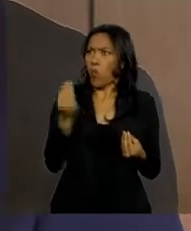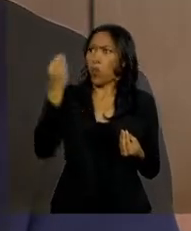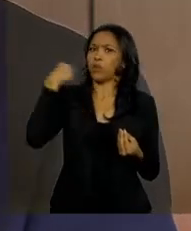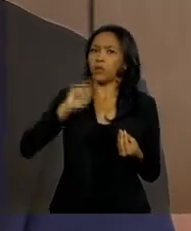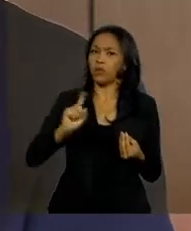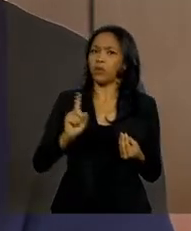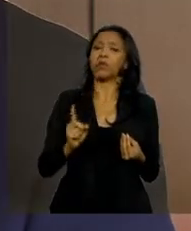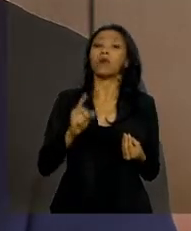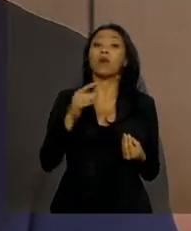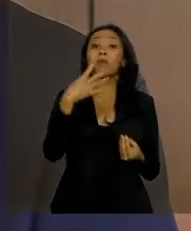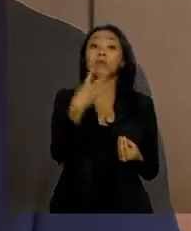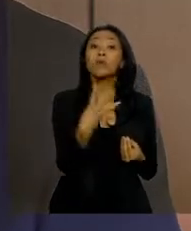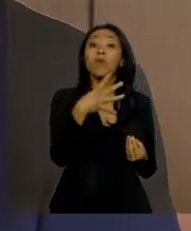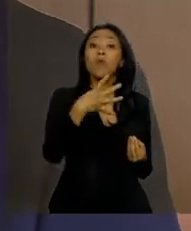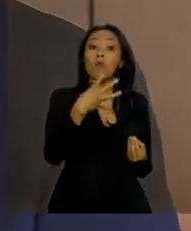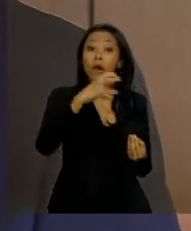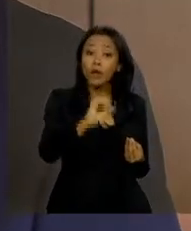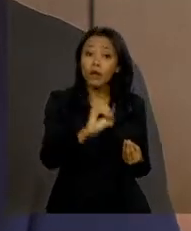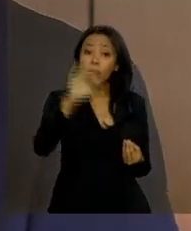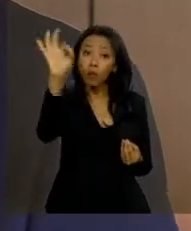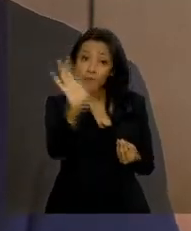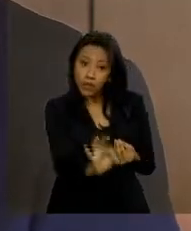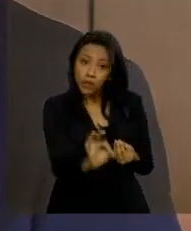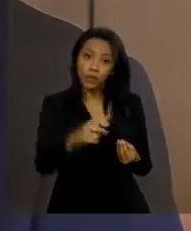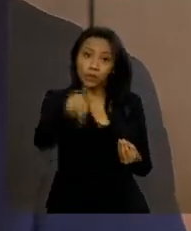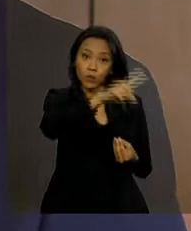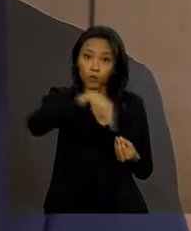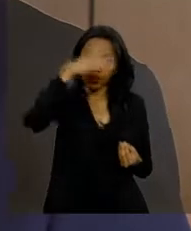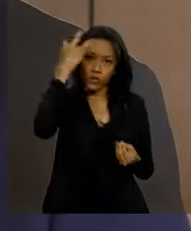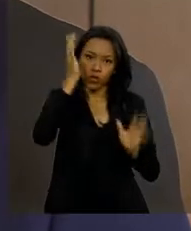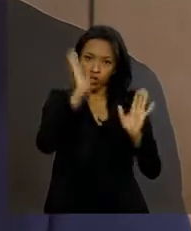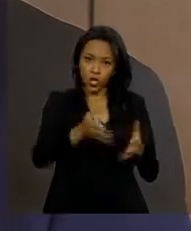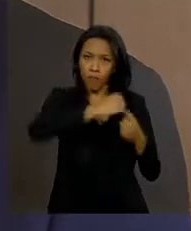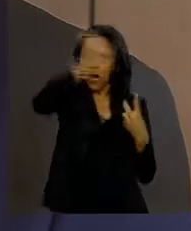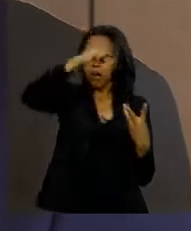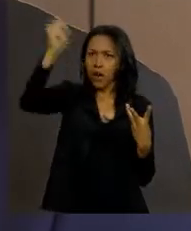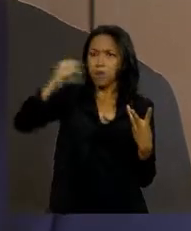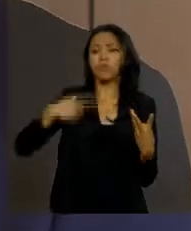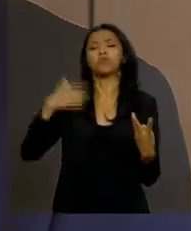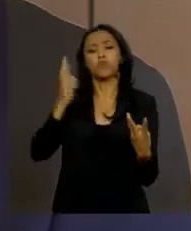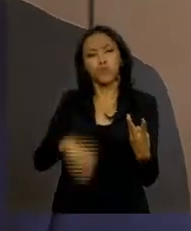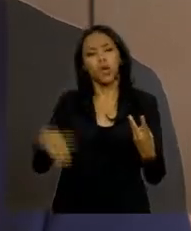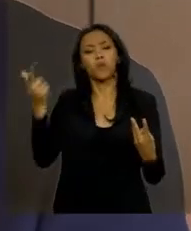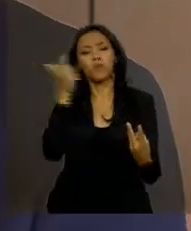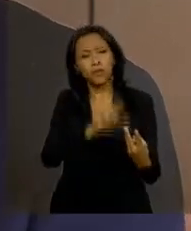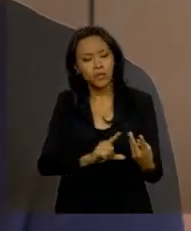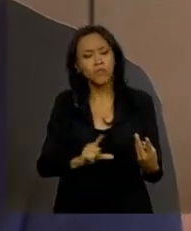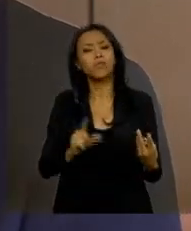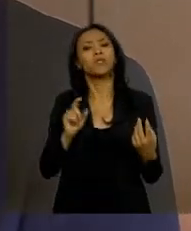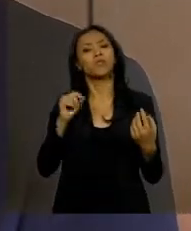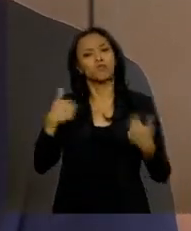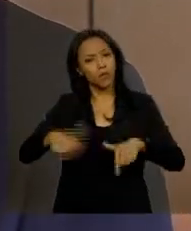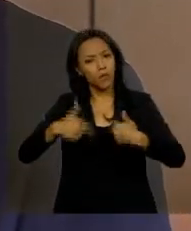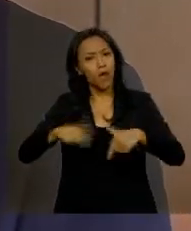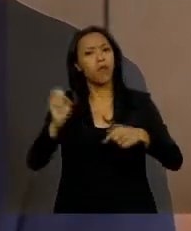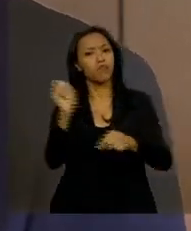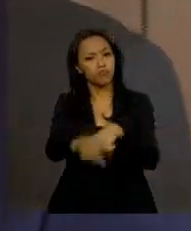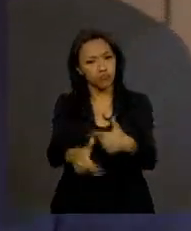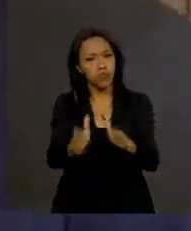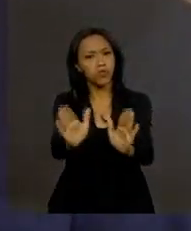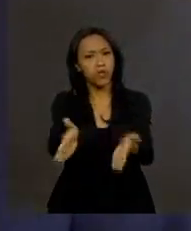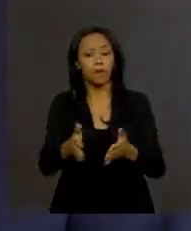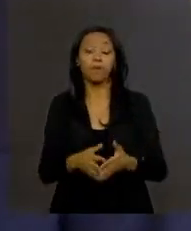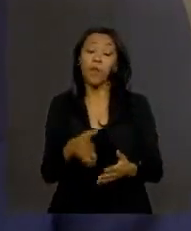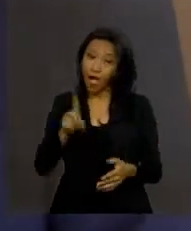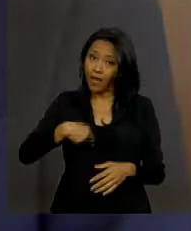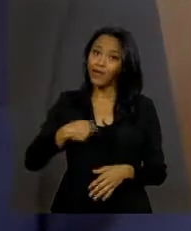cerca de 40 por cento daqueles que foram interiorizadas já conseguiram uma ocupação já conseguir um trabalho mas é nisso que